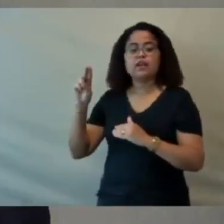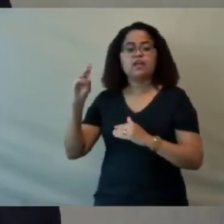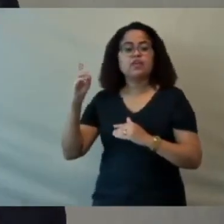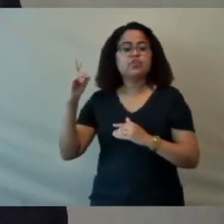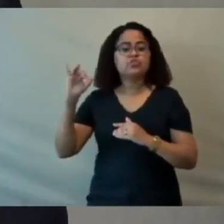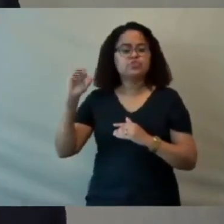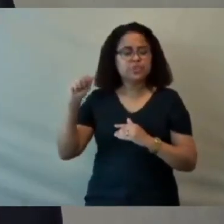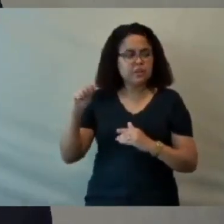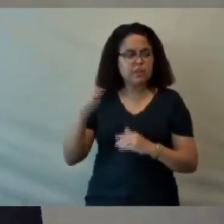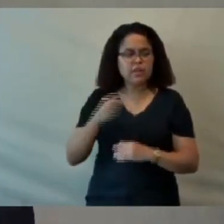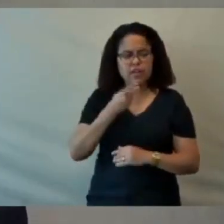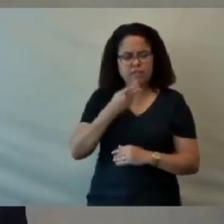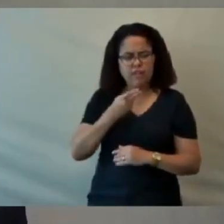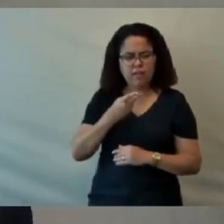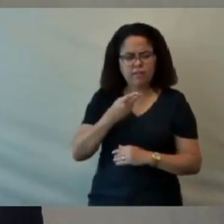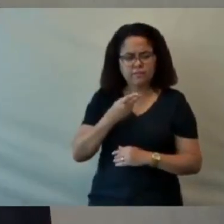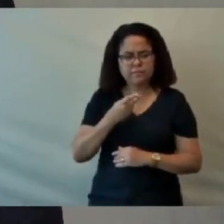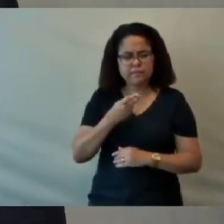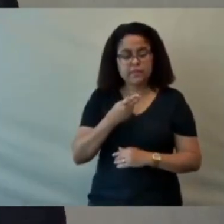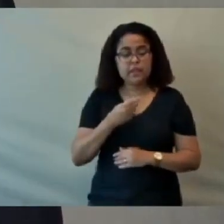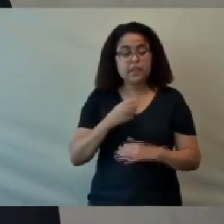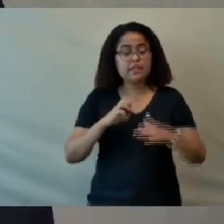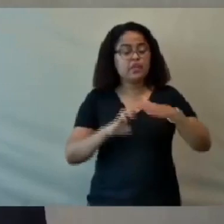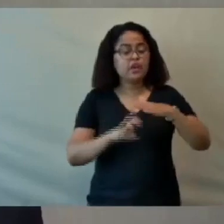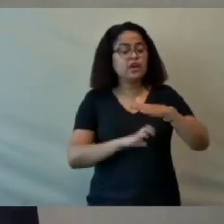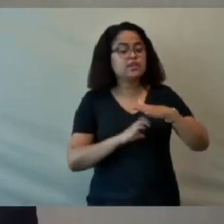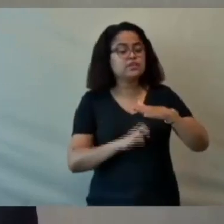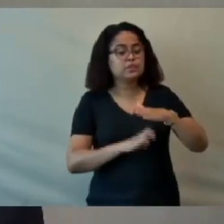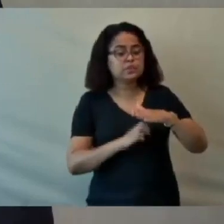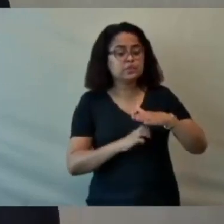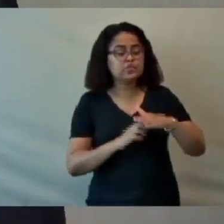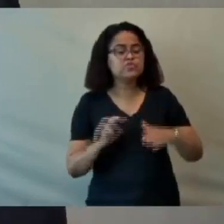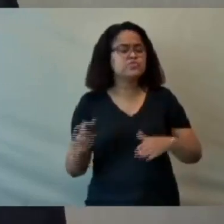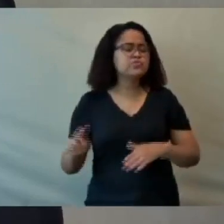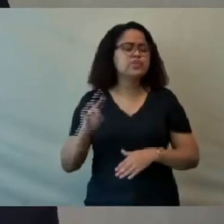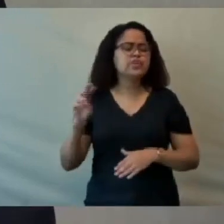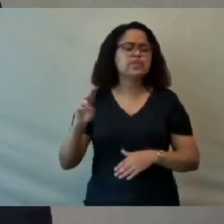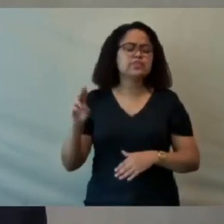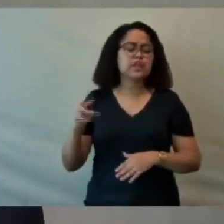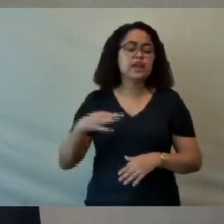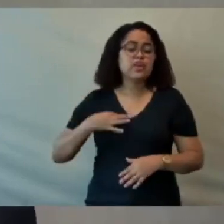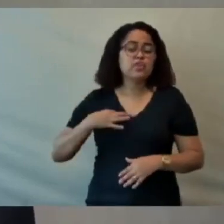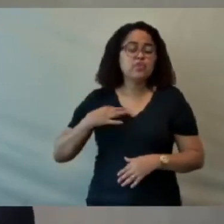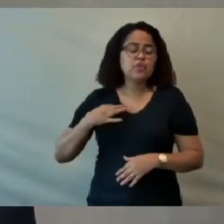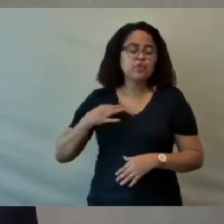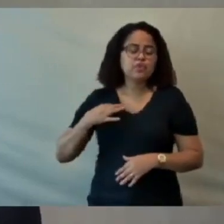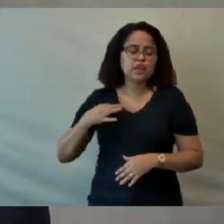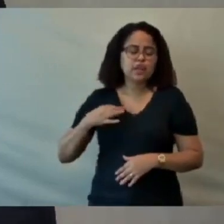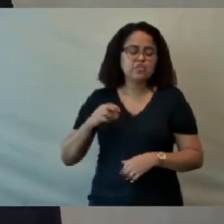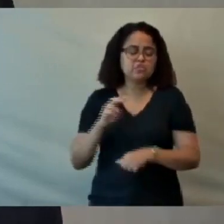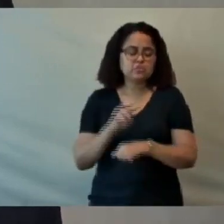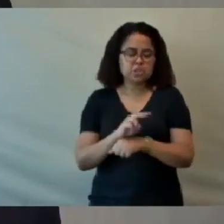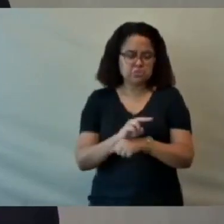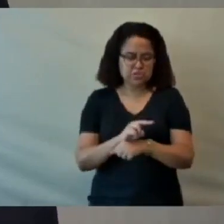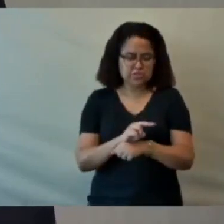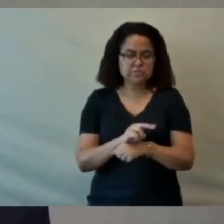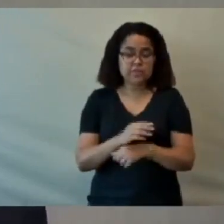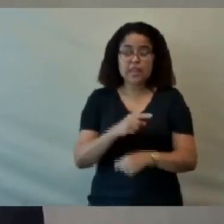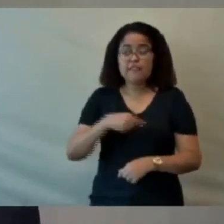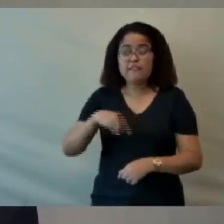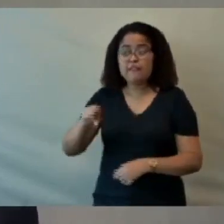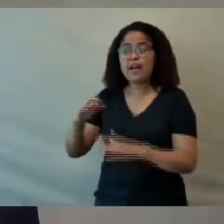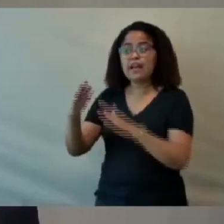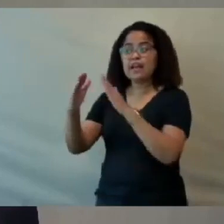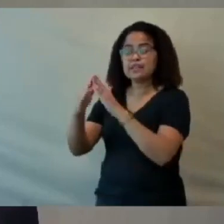gente utilizamos os nossos cuidadores voluntários ele vai até a residência para ajudar aquele paciente nas